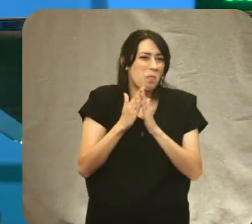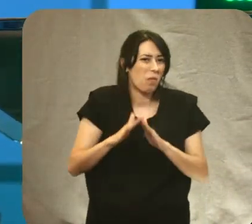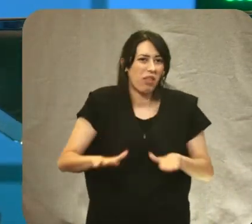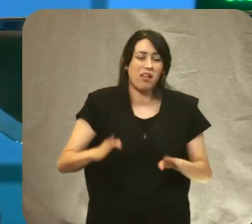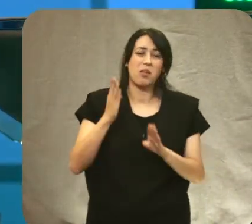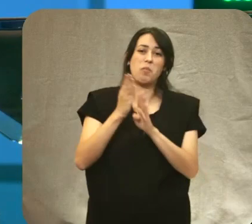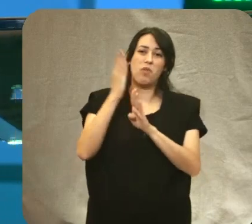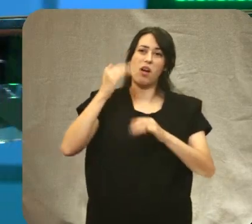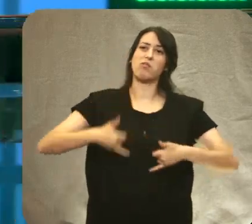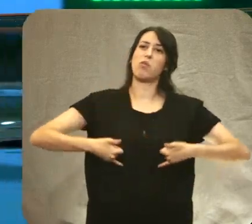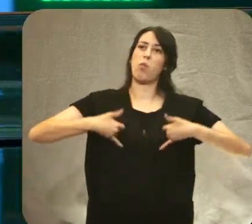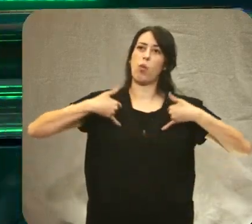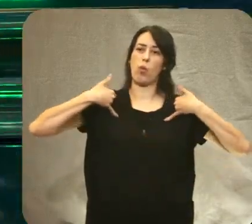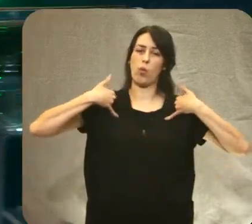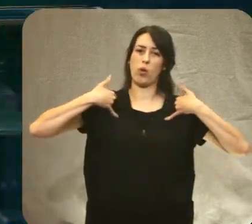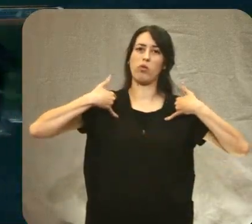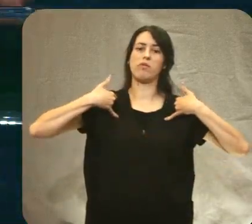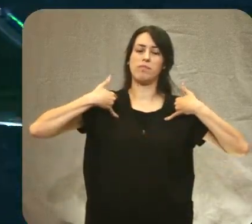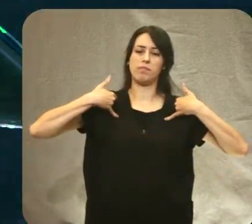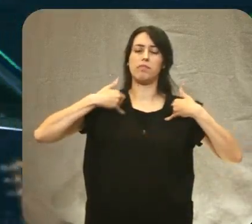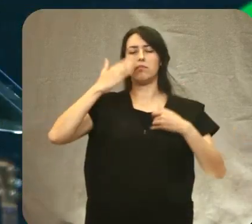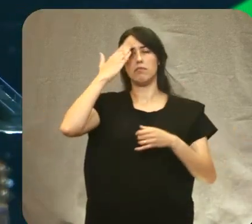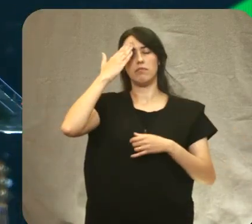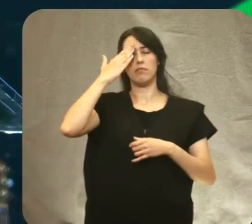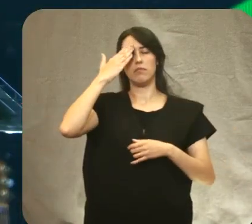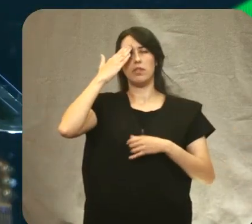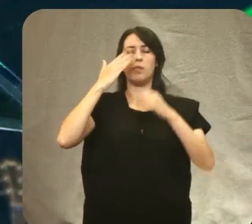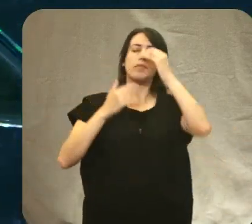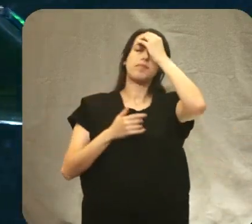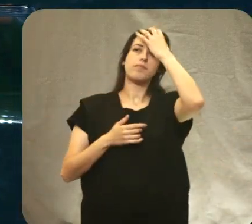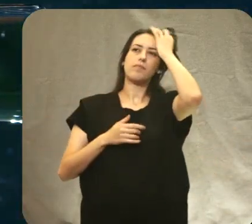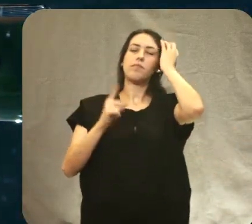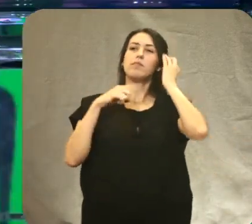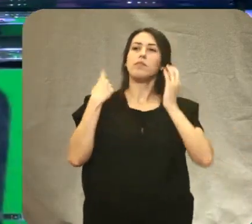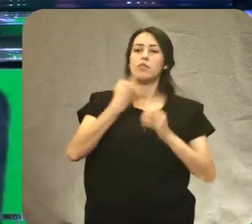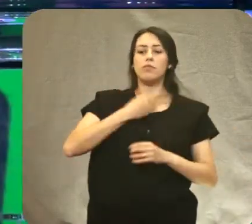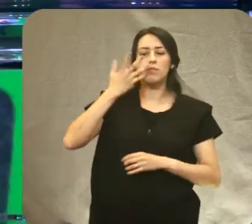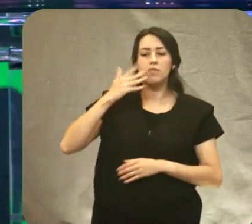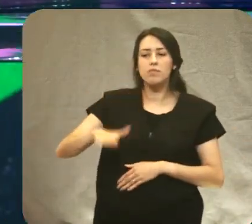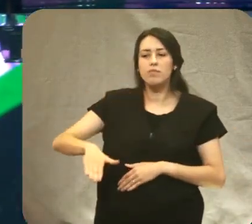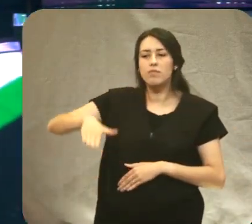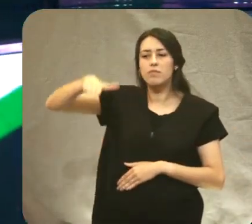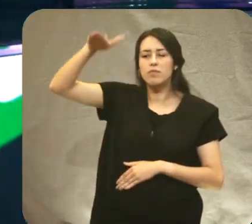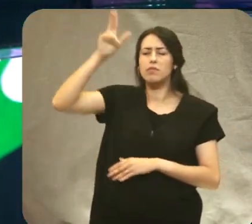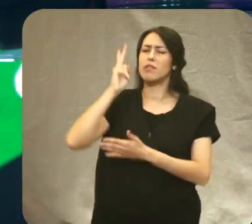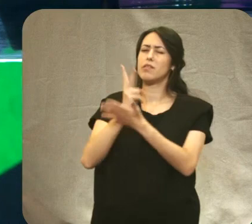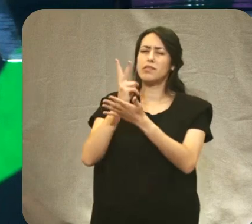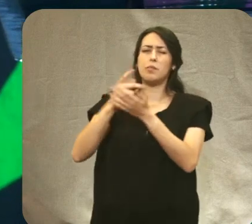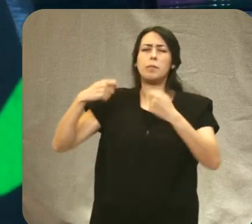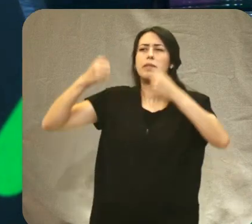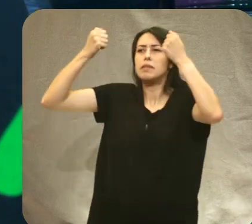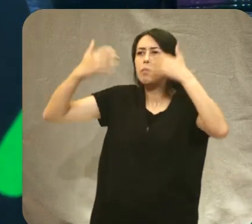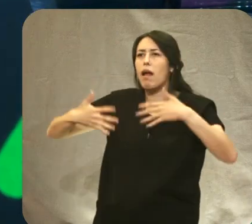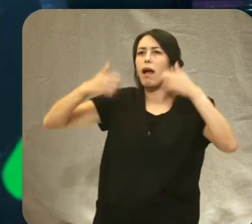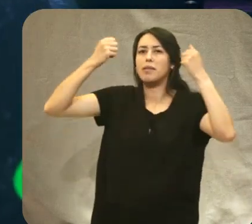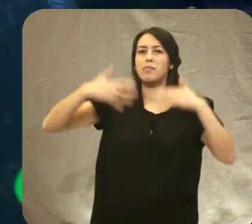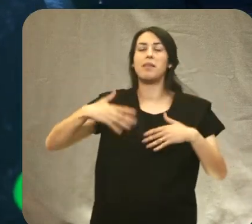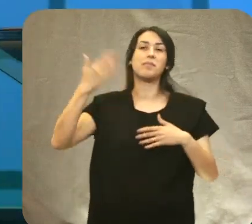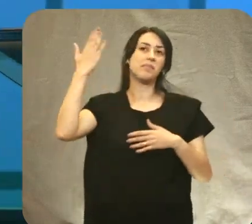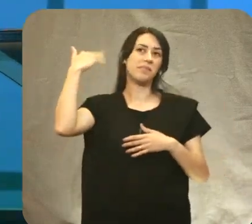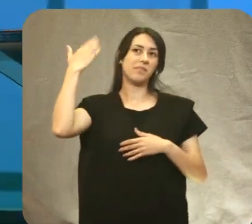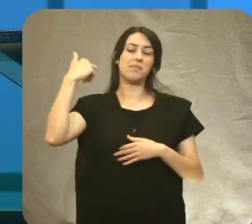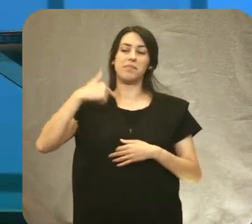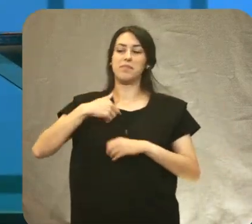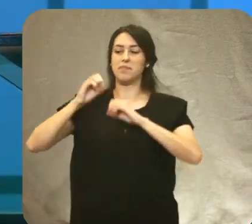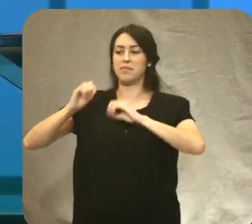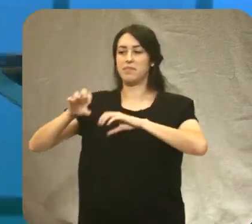orgulho. Sabe, desde criança é interessante como a gente tem que ter explicação para tudo, desde pequeno, né? Esses dias assim eu estava ensinando